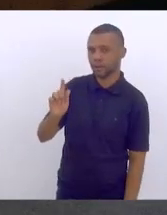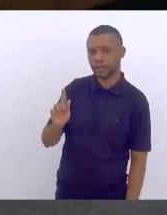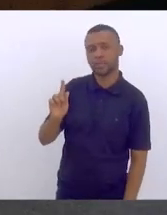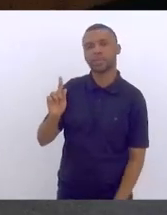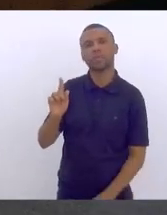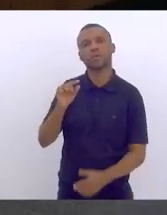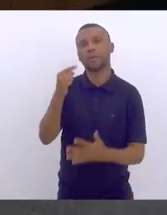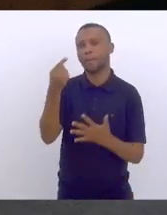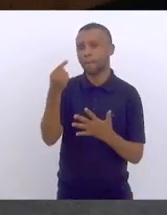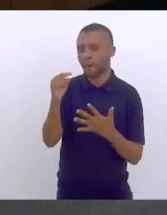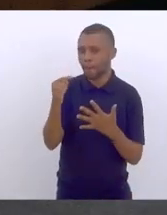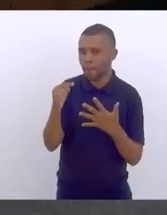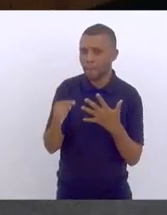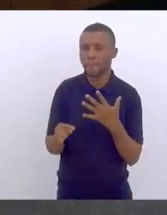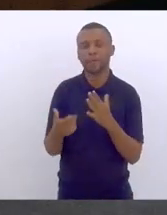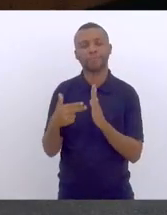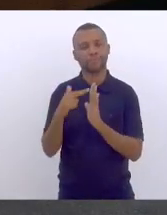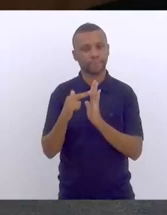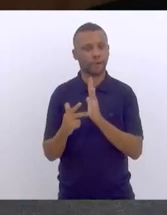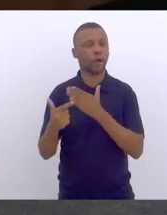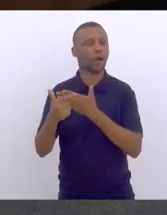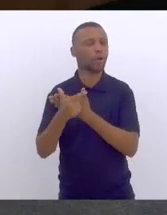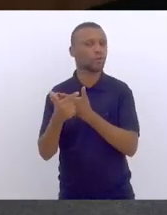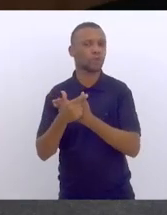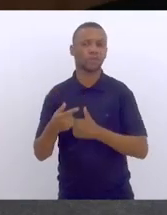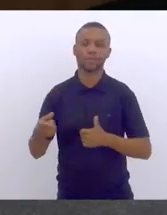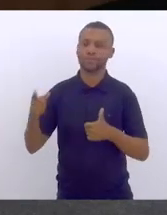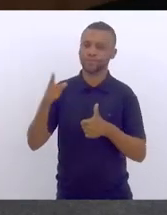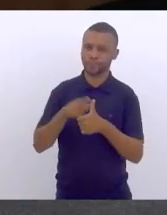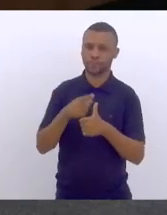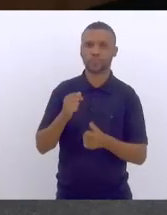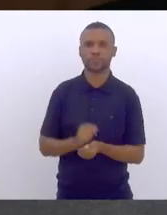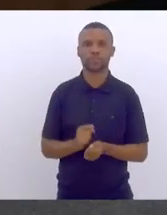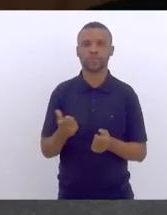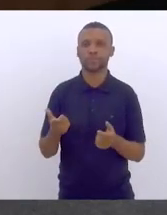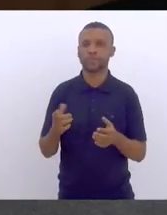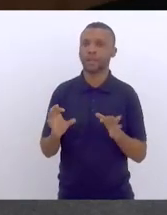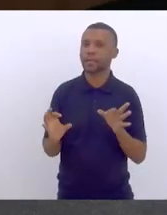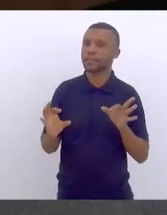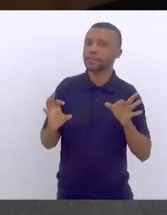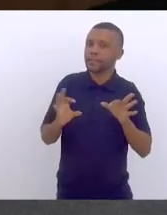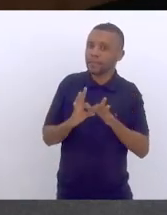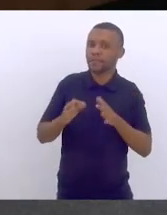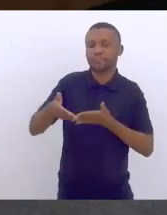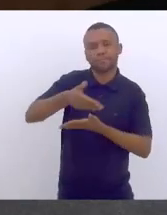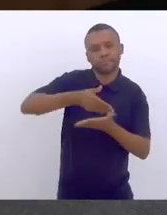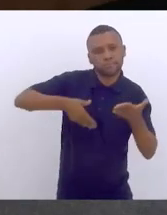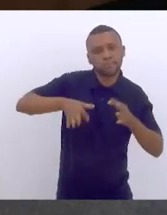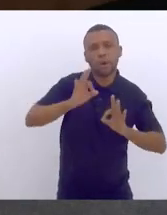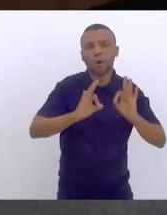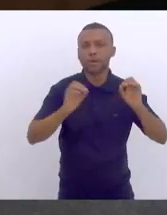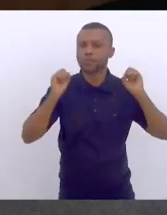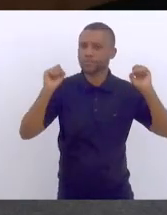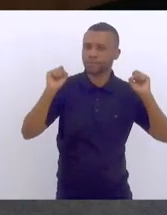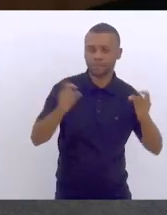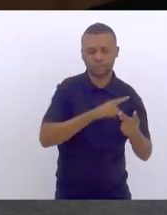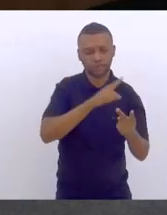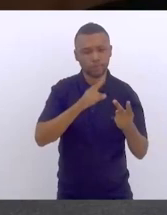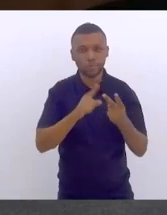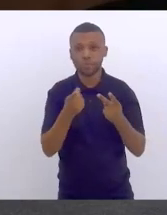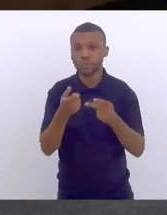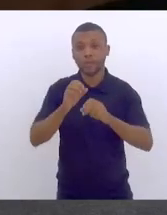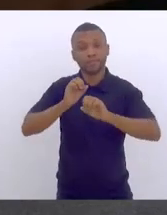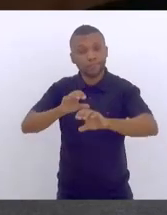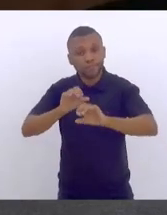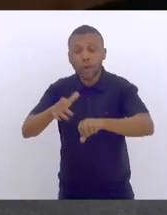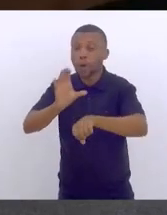as seguintes atribuições. 1. A integração e organização dos torcedores. 2. Realização de cursos,